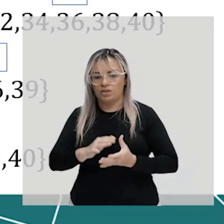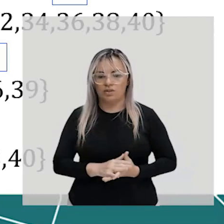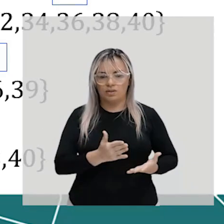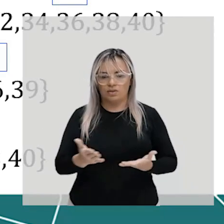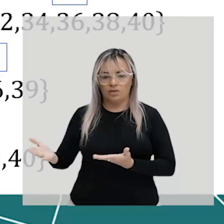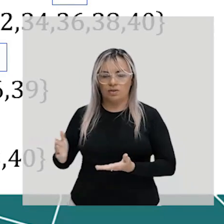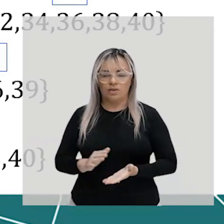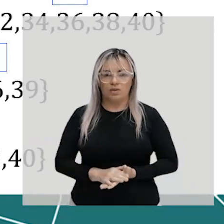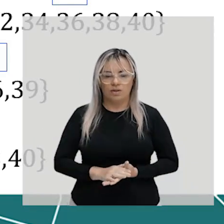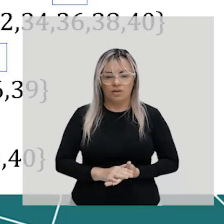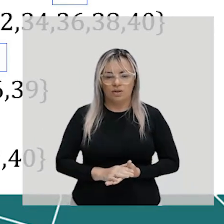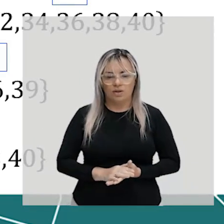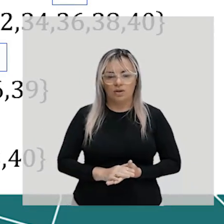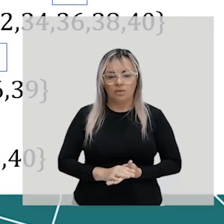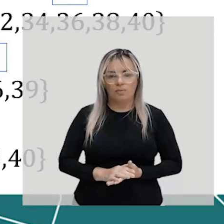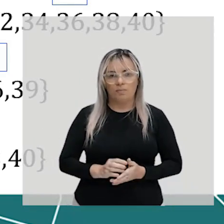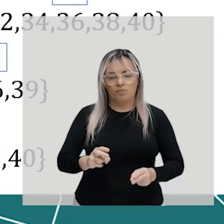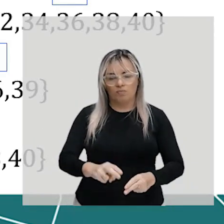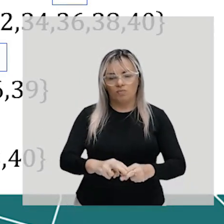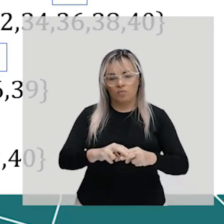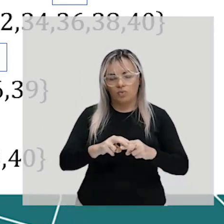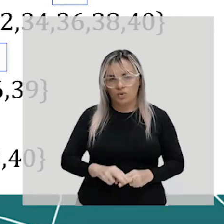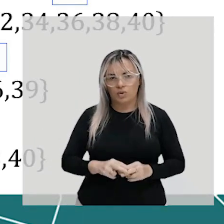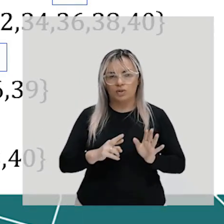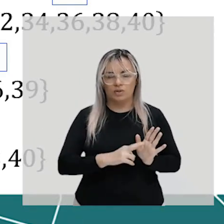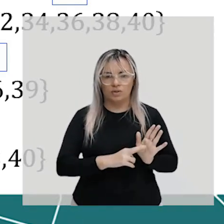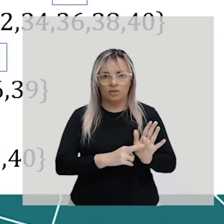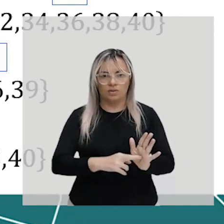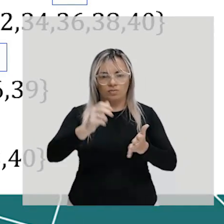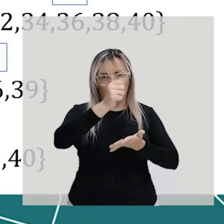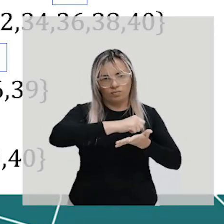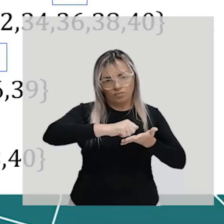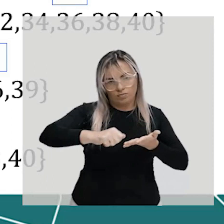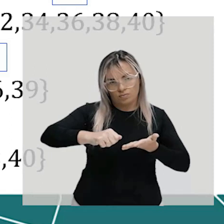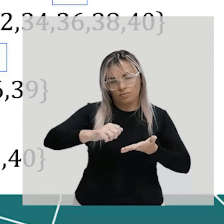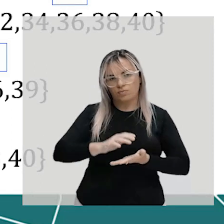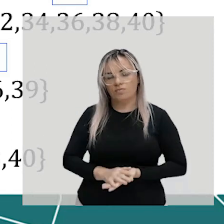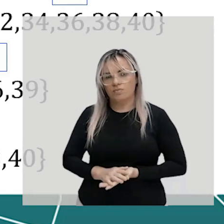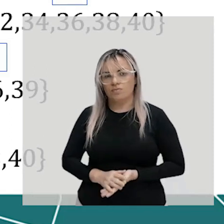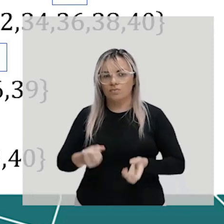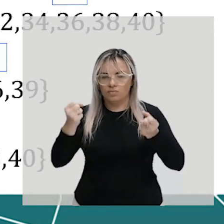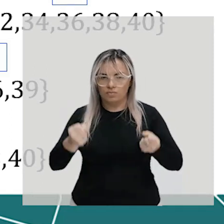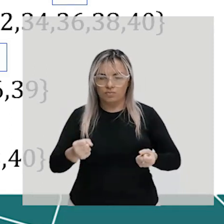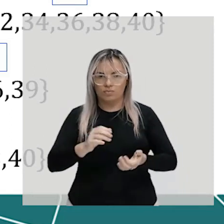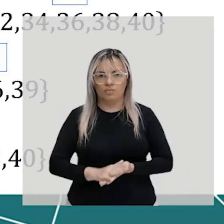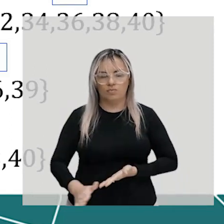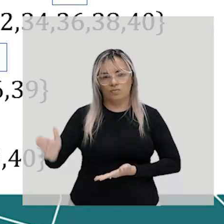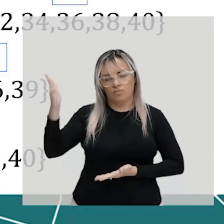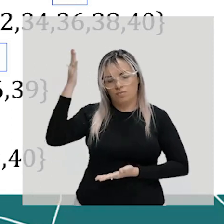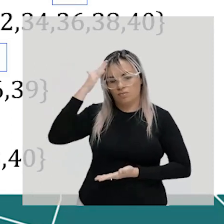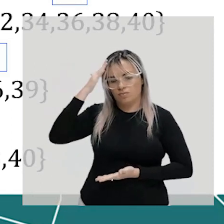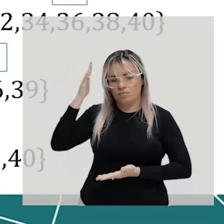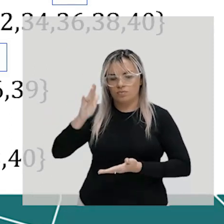precisar dizer o n de H E essa representação aqui essa escrita é justamente para que nós possamos né garantir